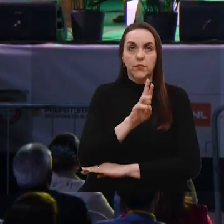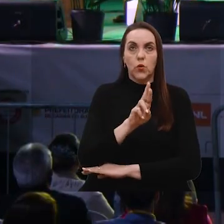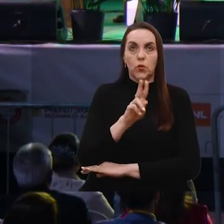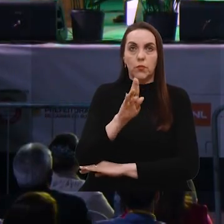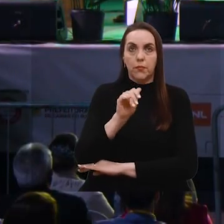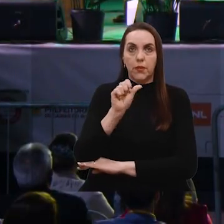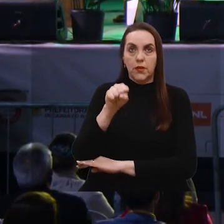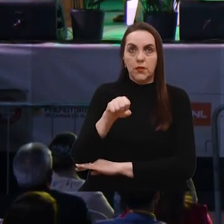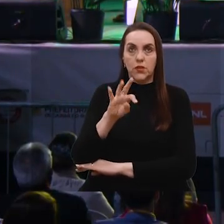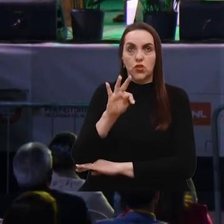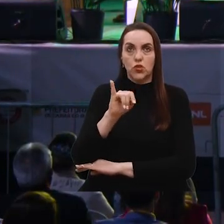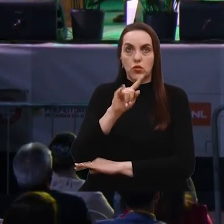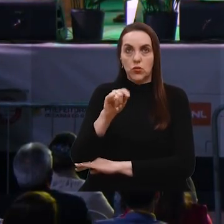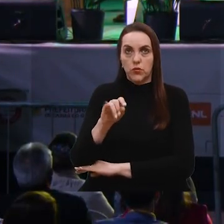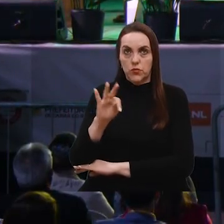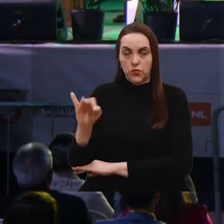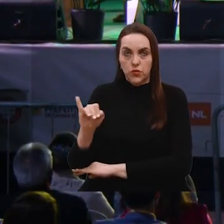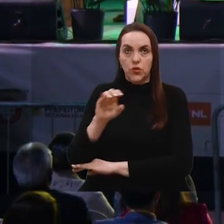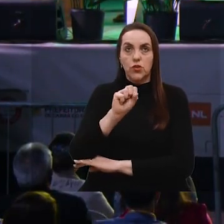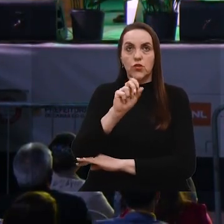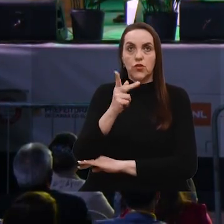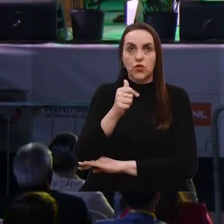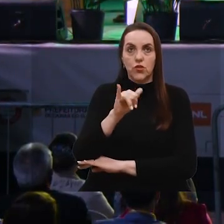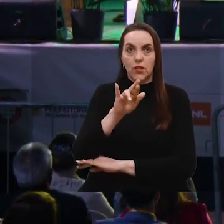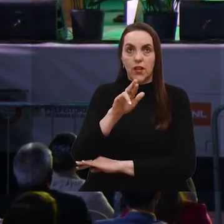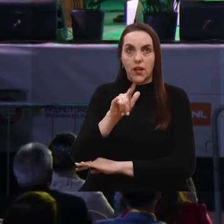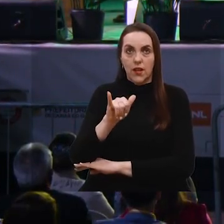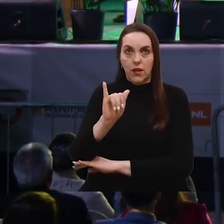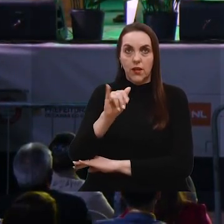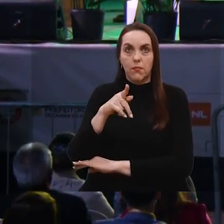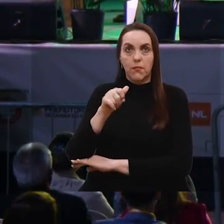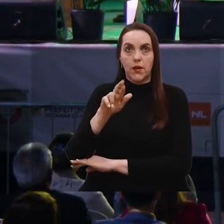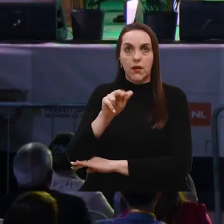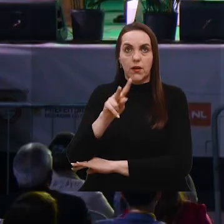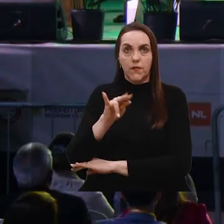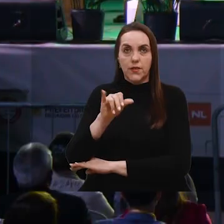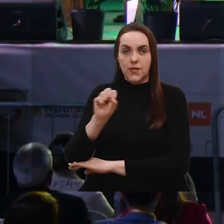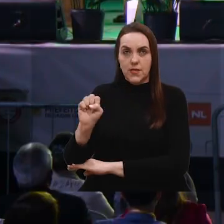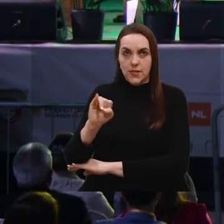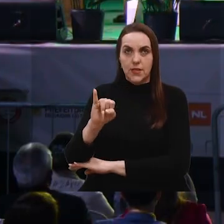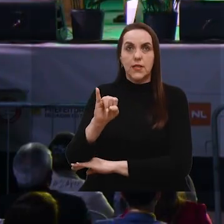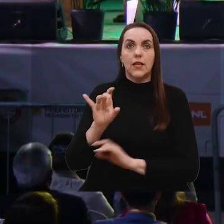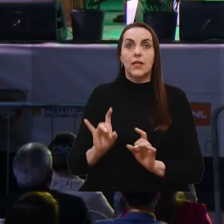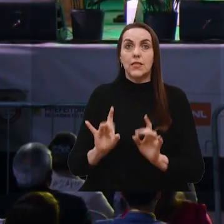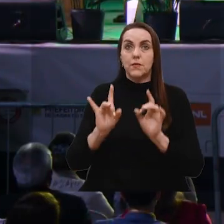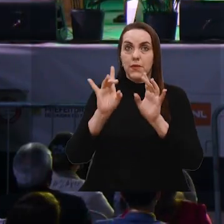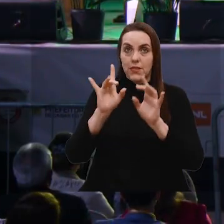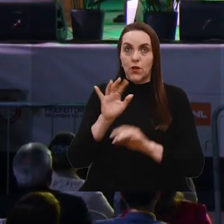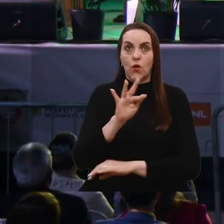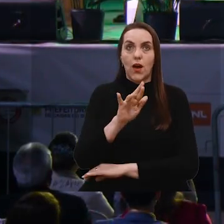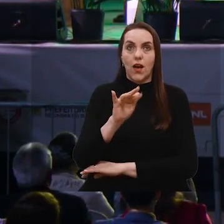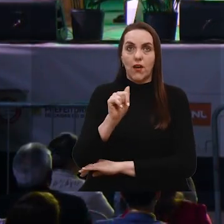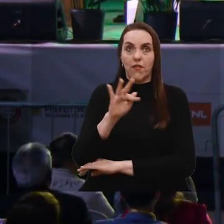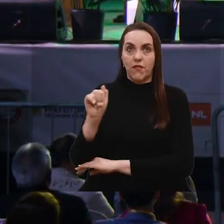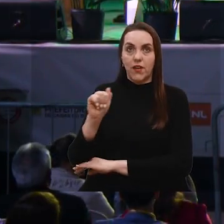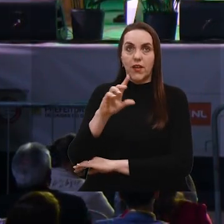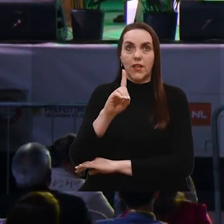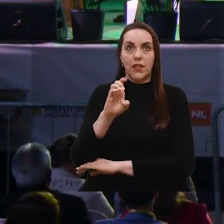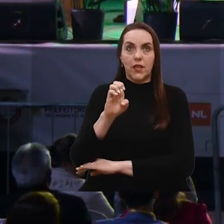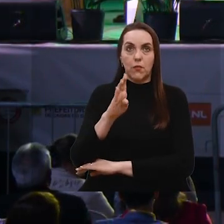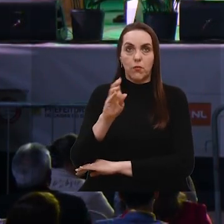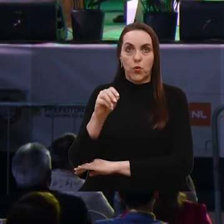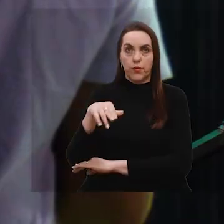Boeira, Rubens Tissot, Shirley Paravisi e comenda especial